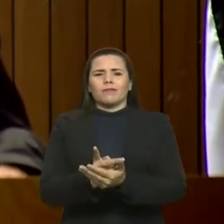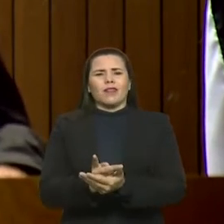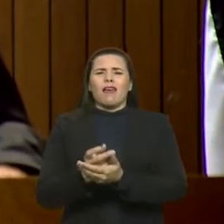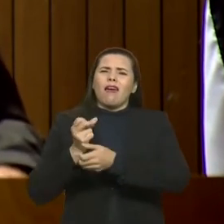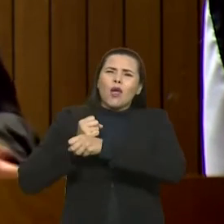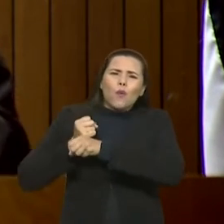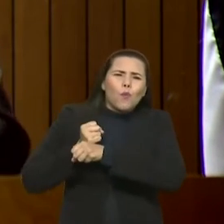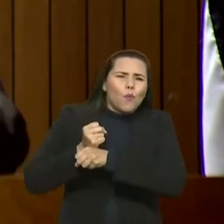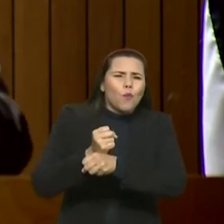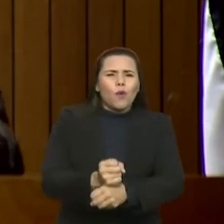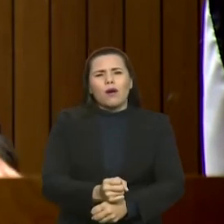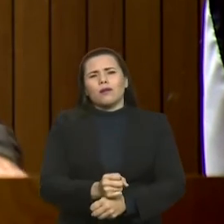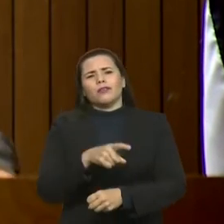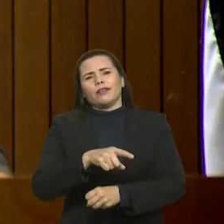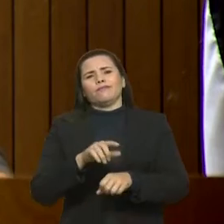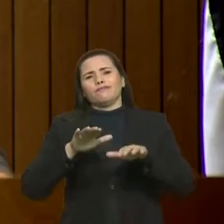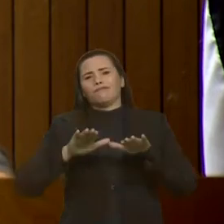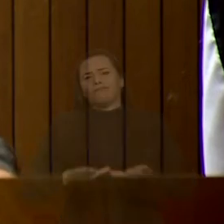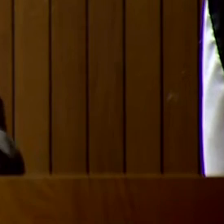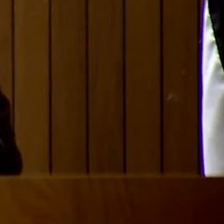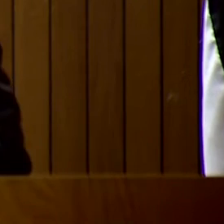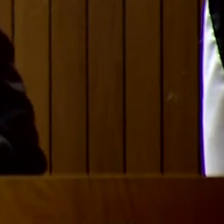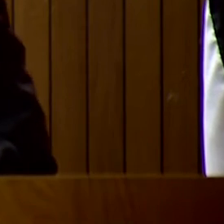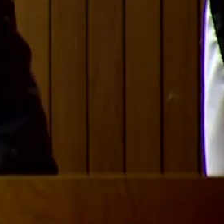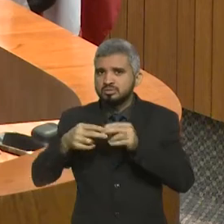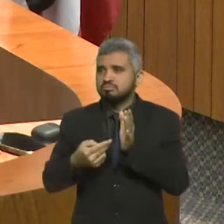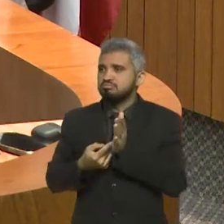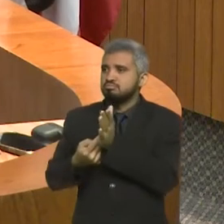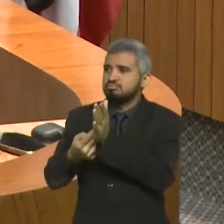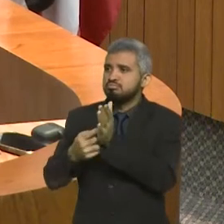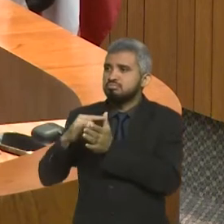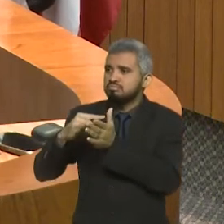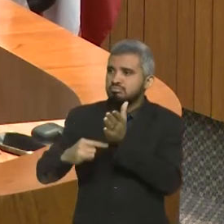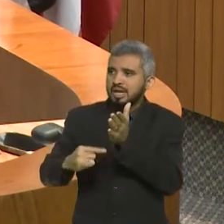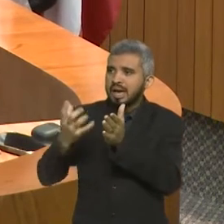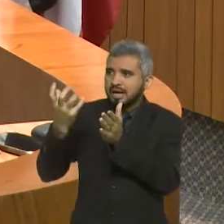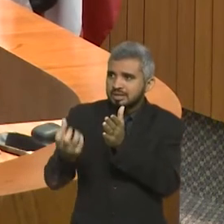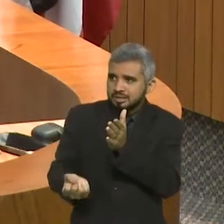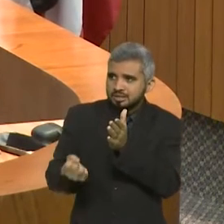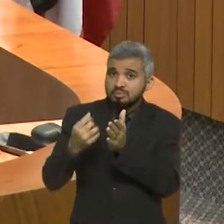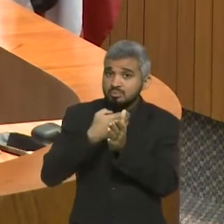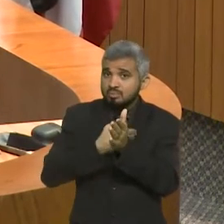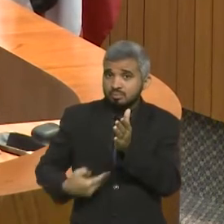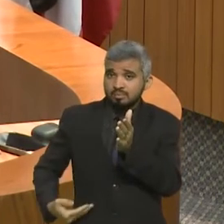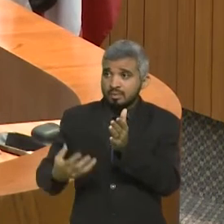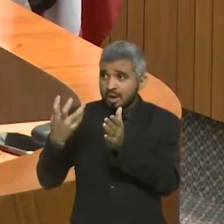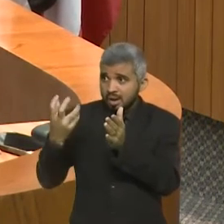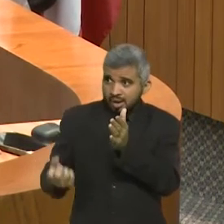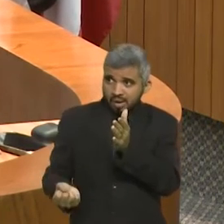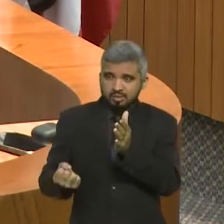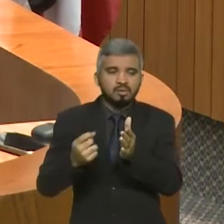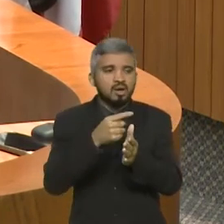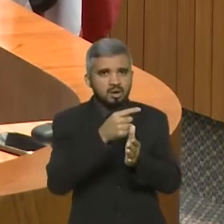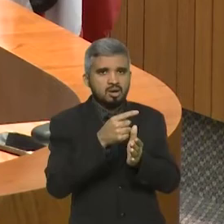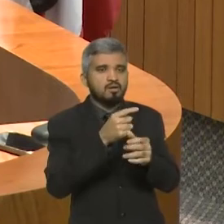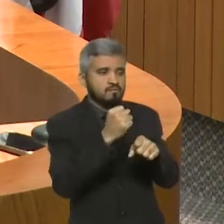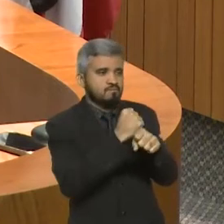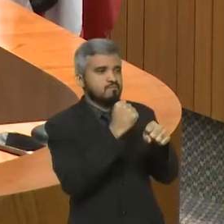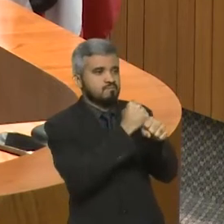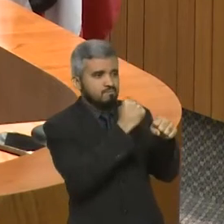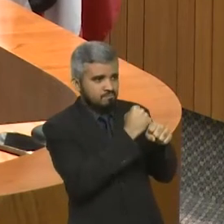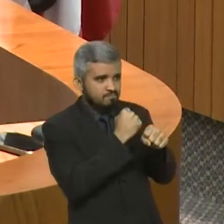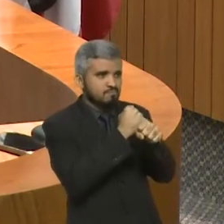insanamente para colocá-lo de pijama para ir para casa. Ao lembrar o aniversário de emancipação política da cidade de